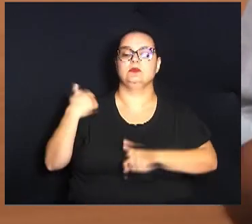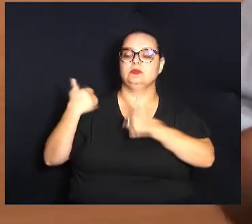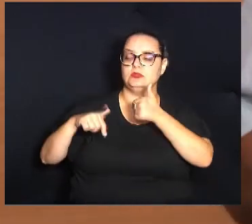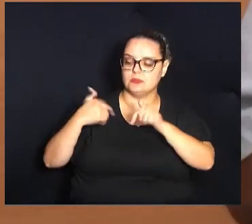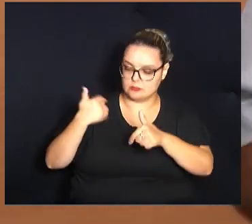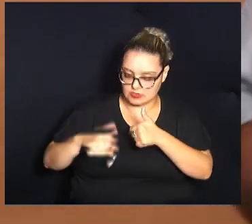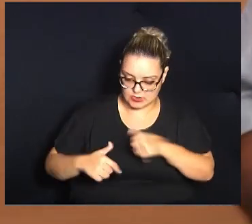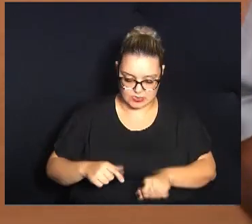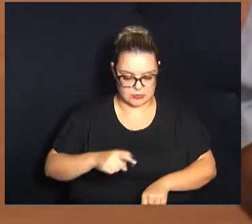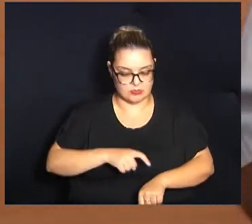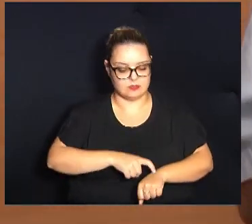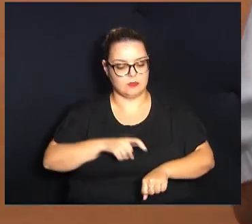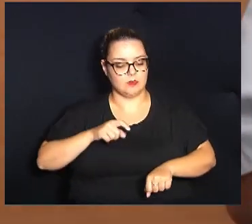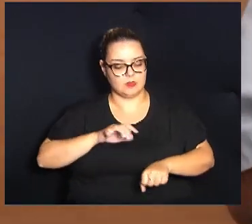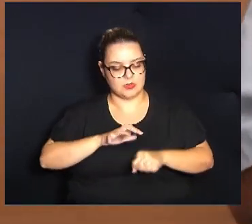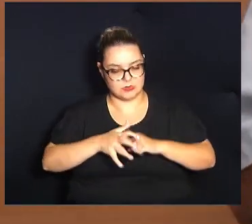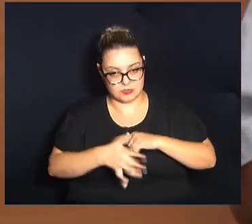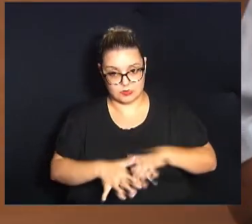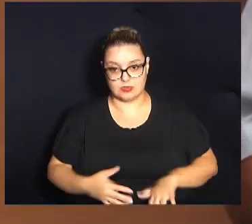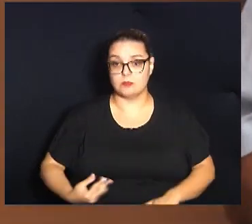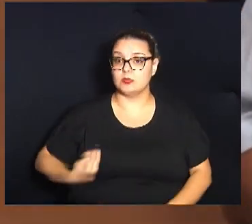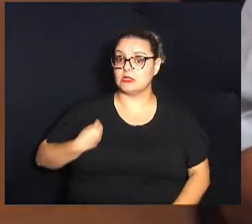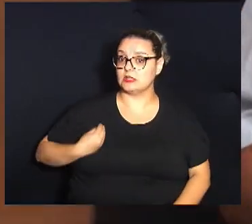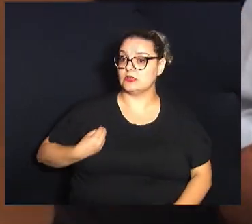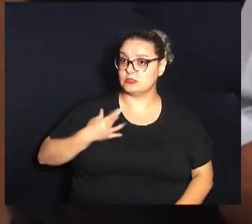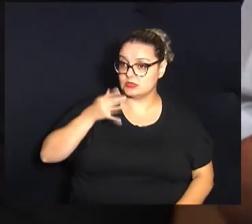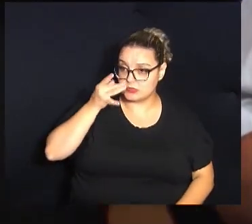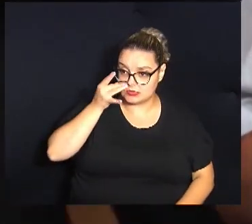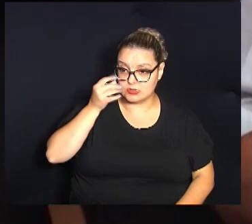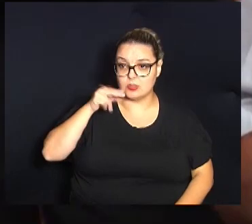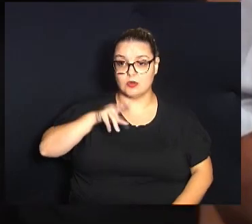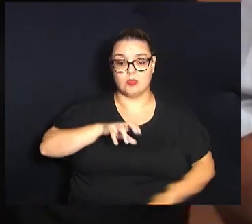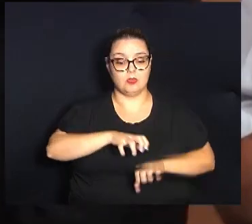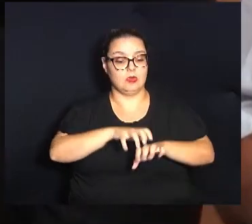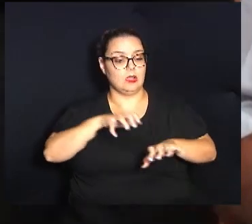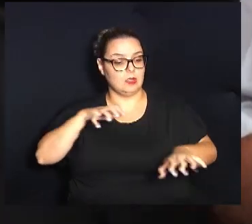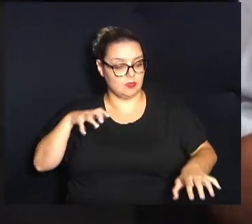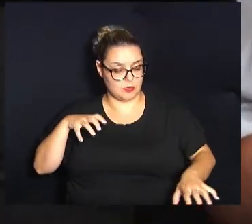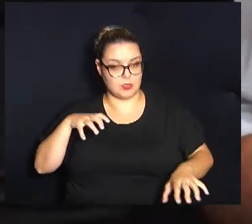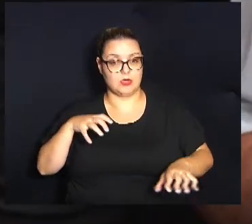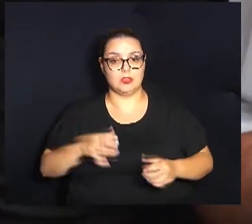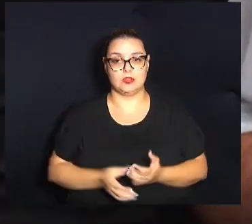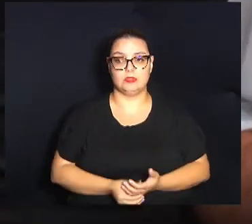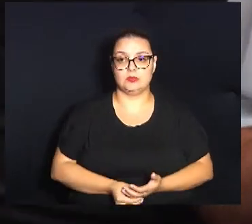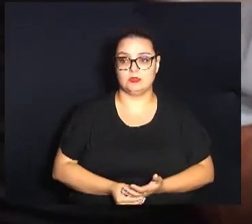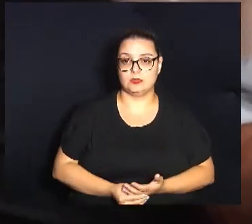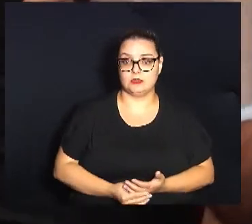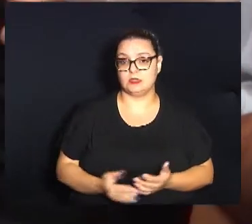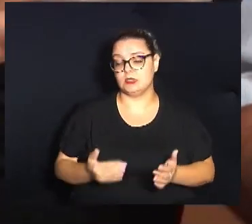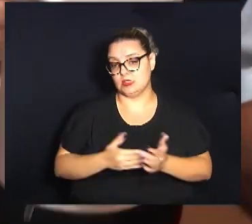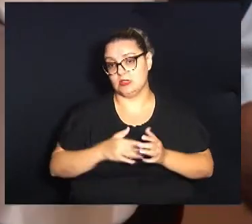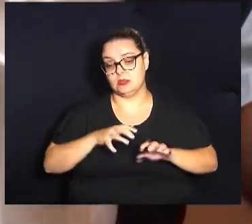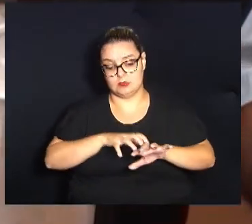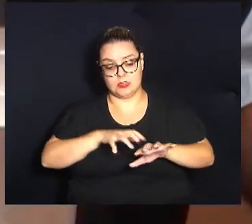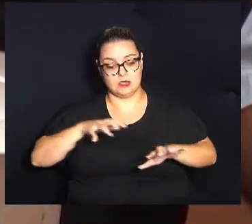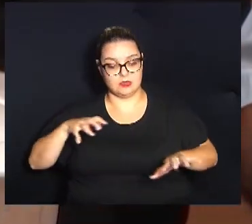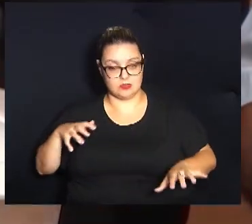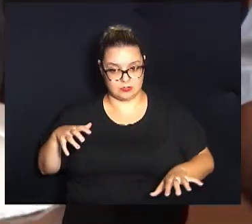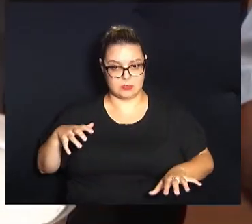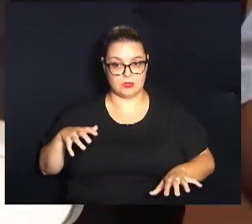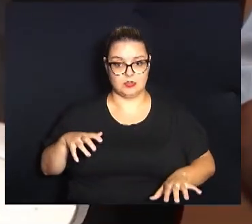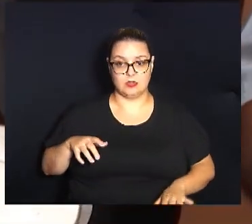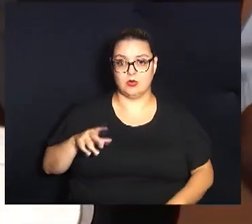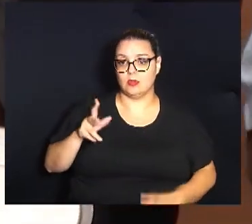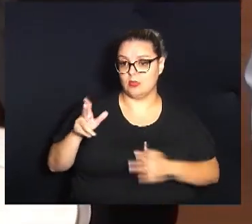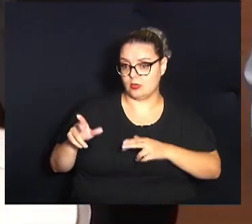durante a pandemia, seja presencialmente, seja remotamente, e mesmo trabalho remoto, que muitas vezes é colocado como